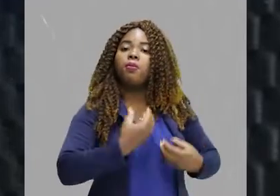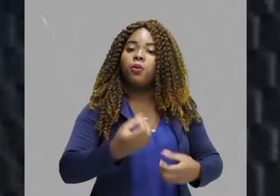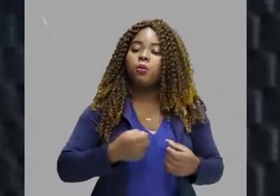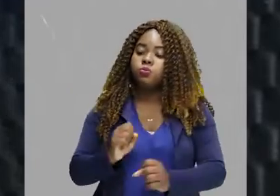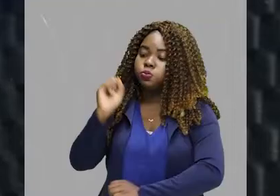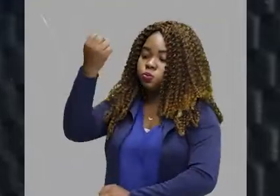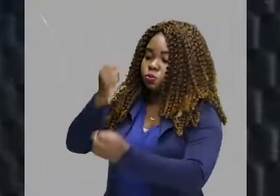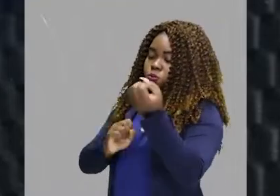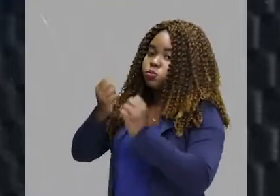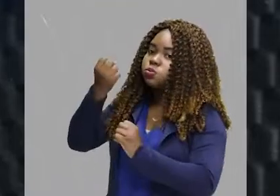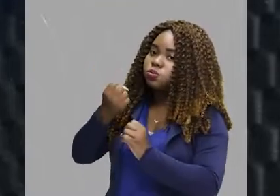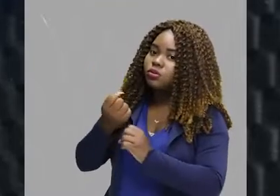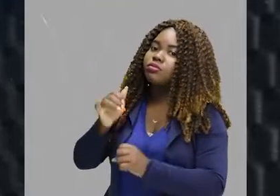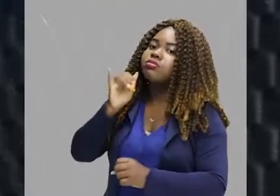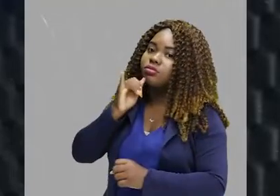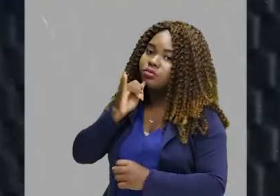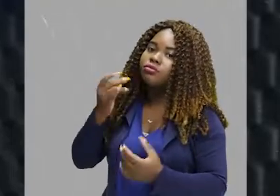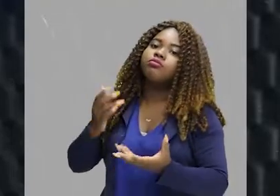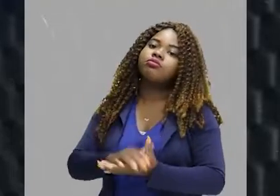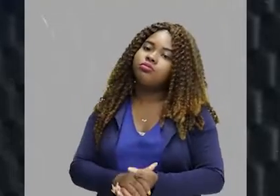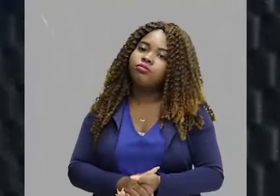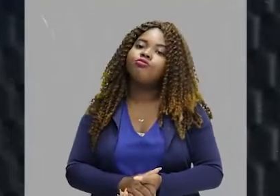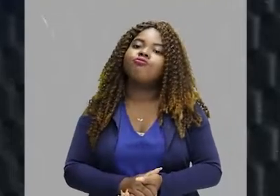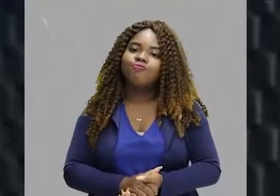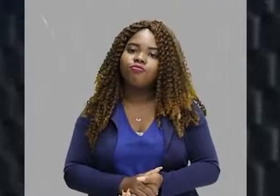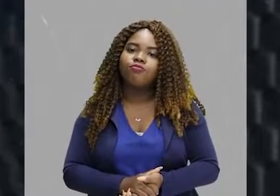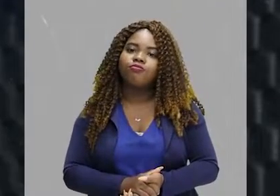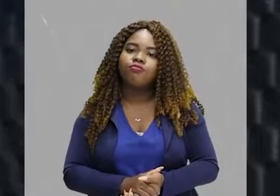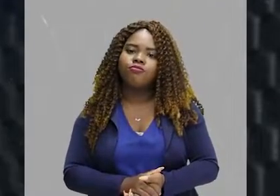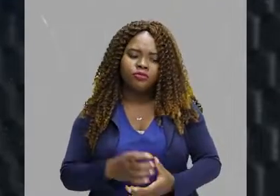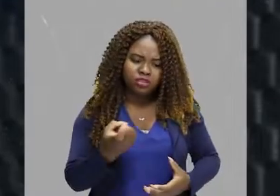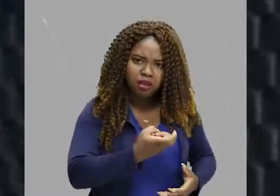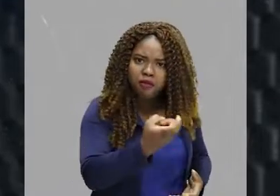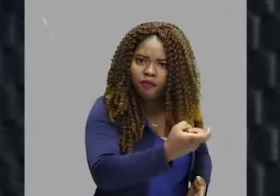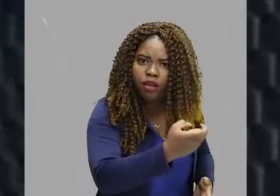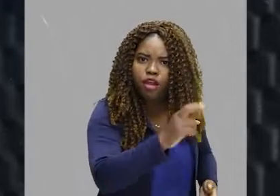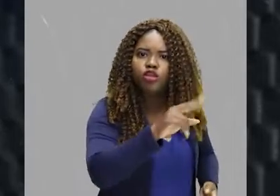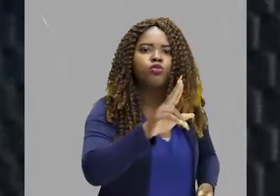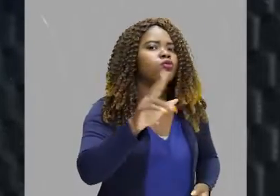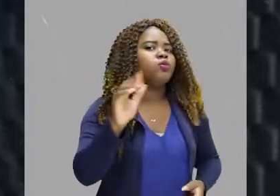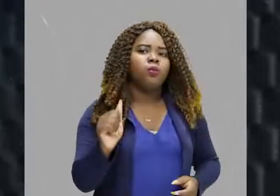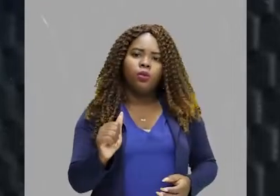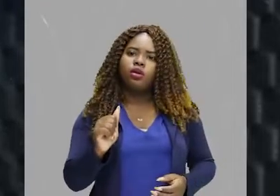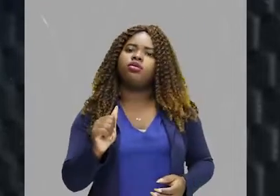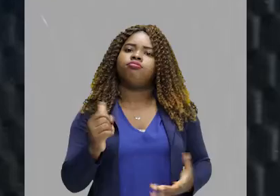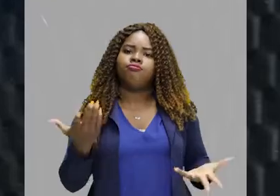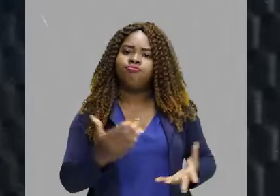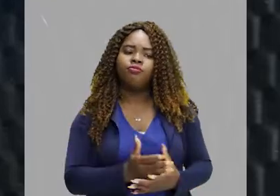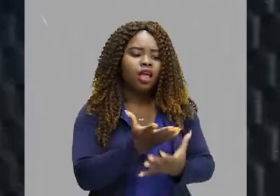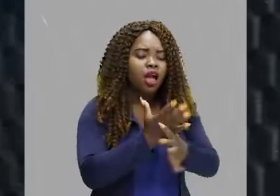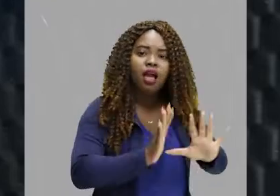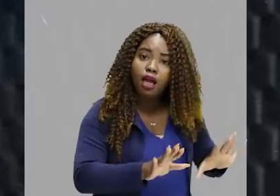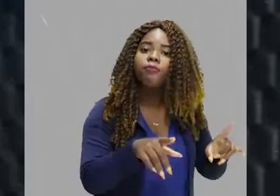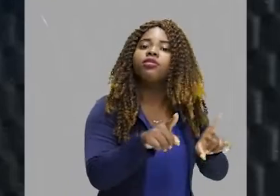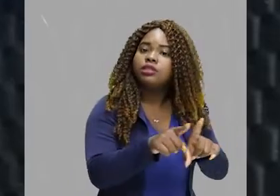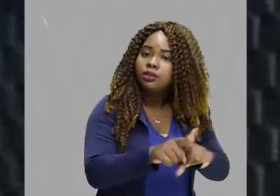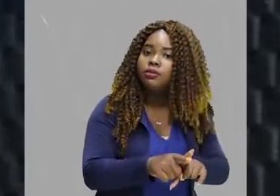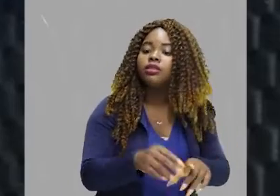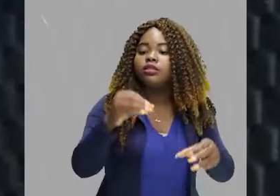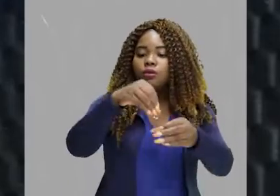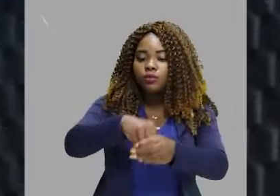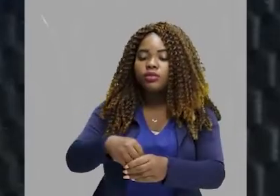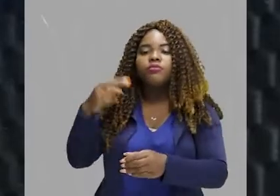por exemplo, elas são coisas que não são infinitas, não são inesgotáveis. E é exatamente dentro